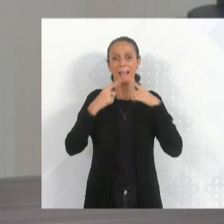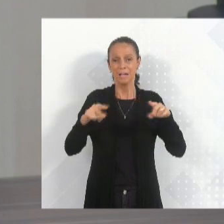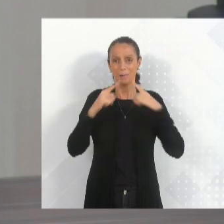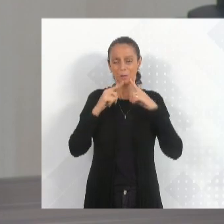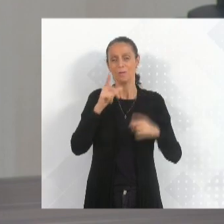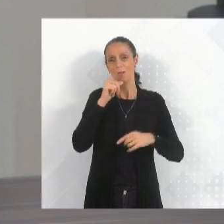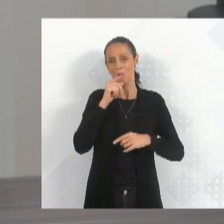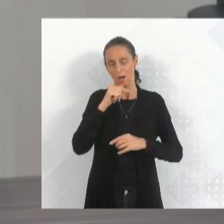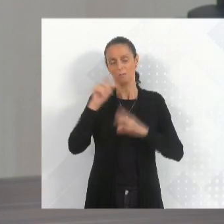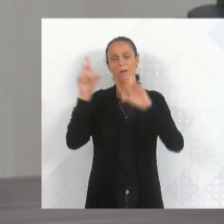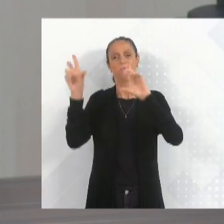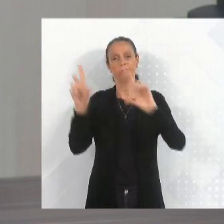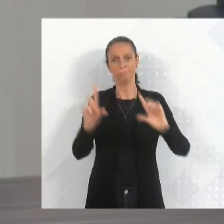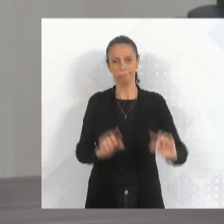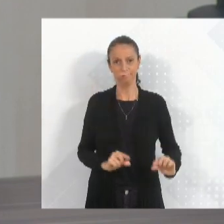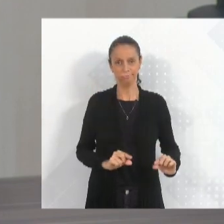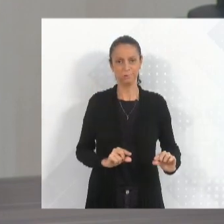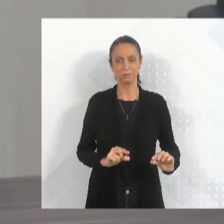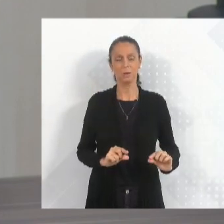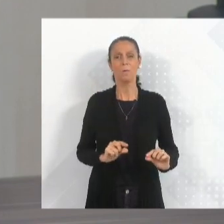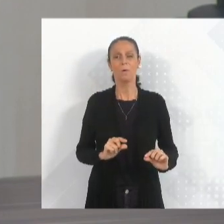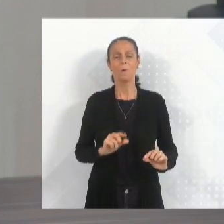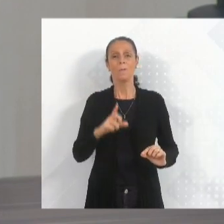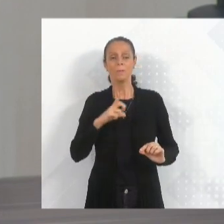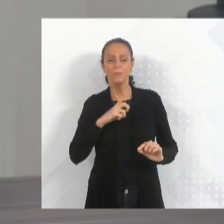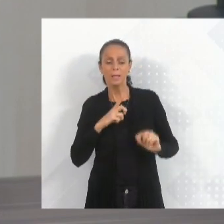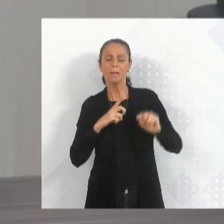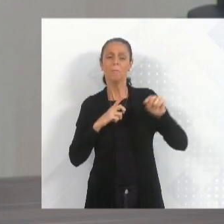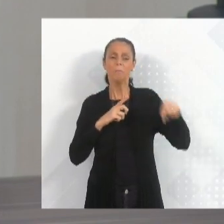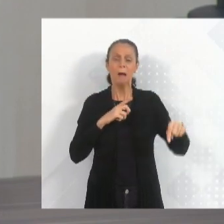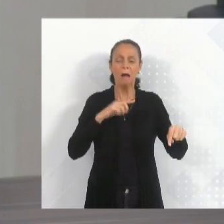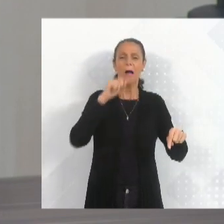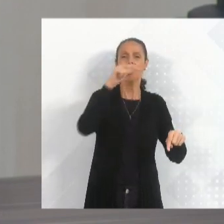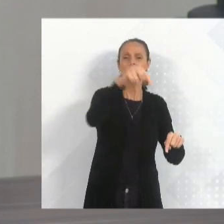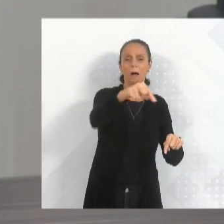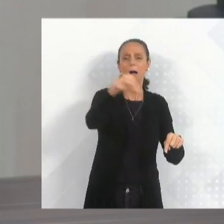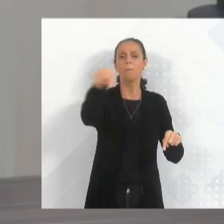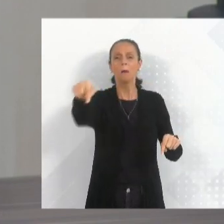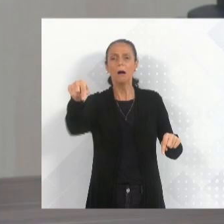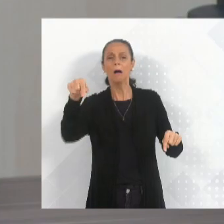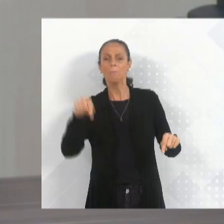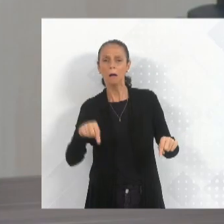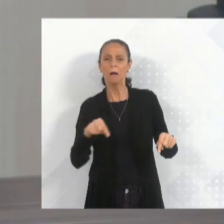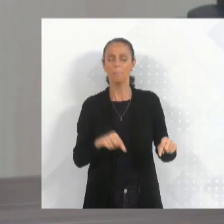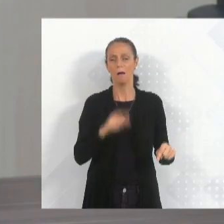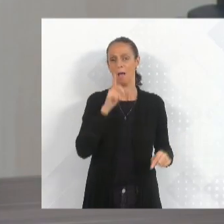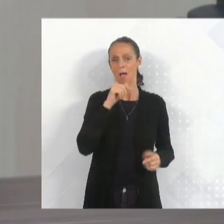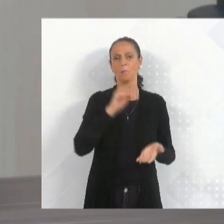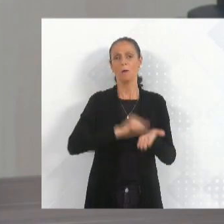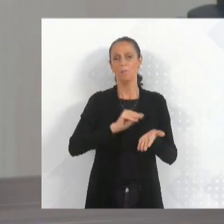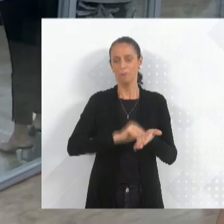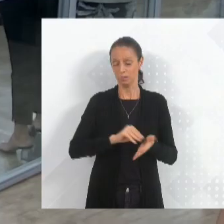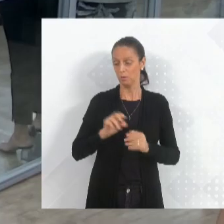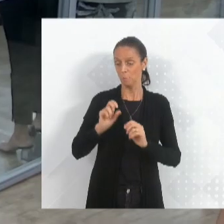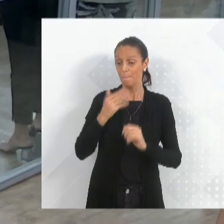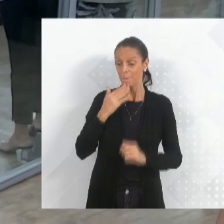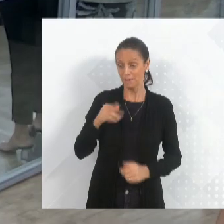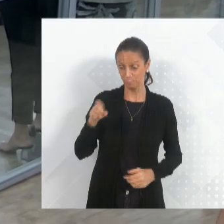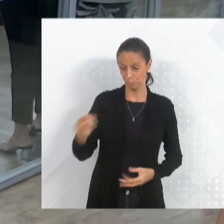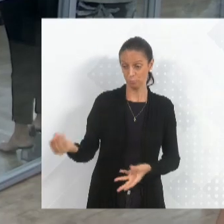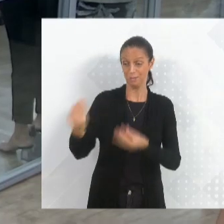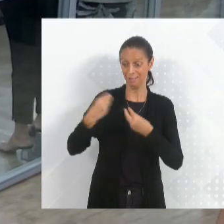pontuais acontecem, daí eu quero pedir para a senhora o telefone dessa senhora, que daí nós vamos lá na casa dela ver o que está acontecendo, sem problema nenhum.